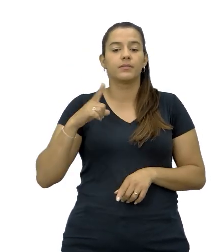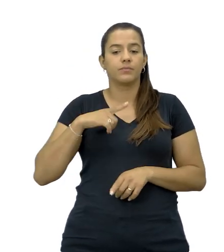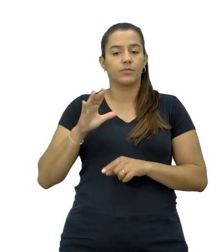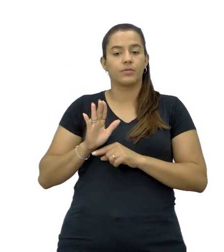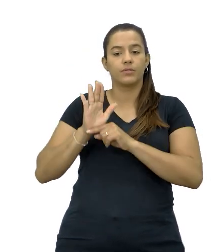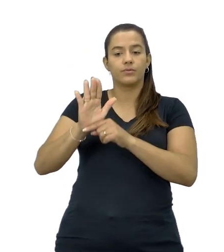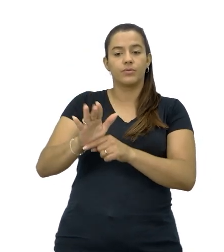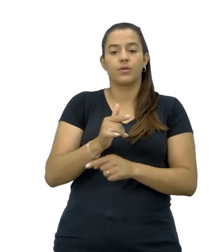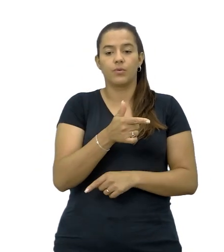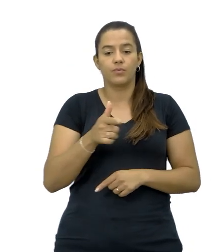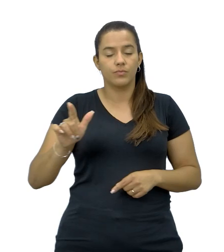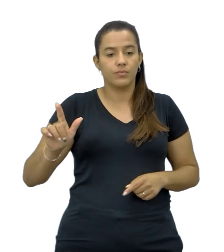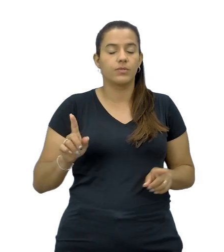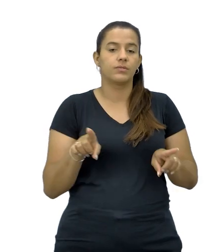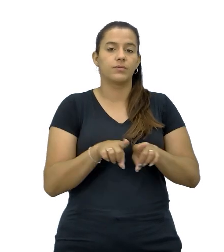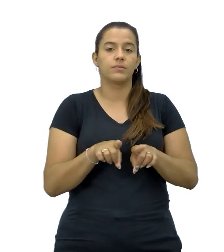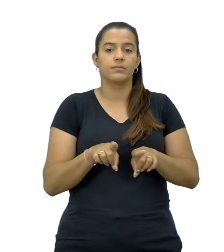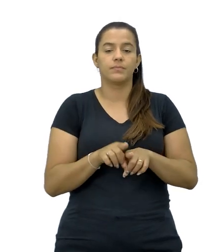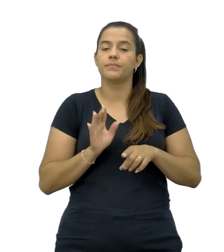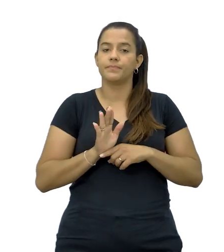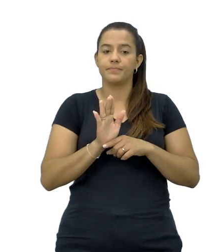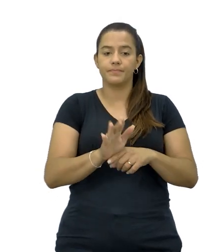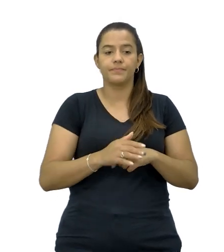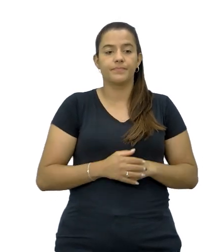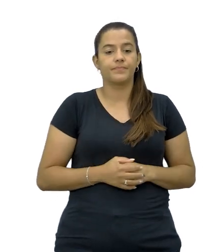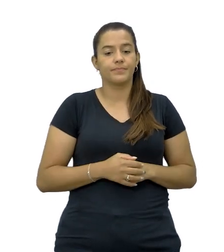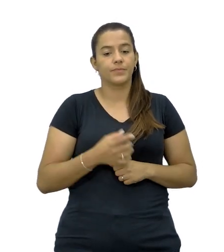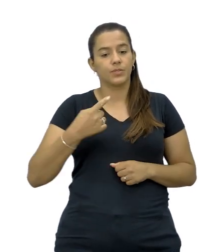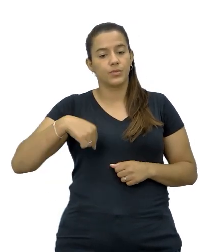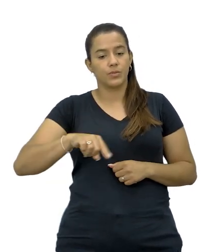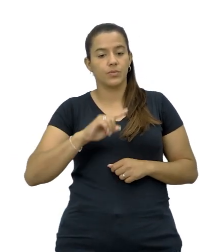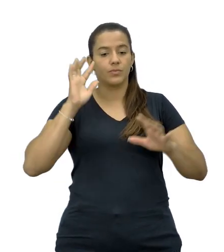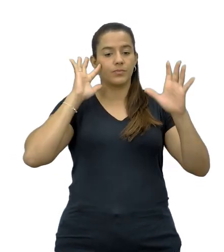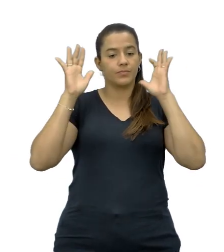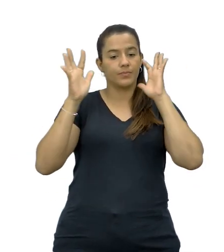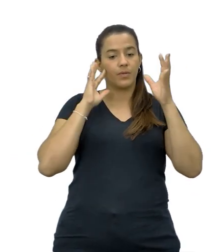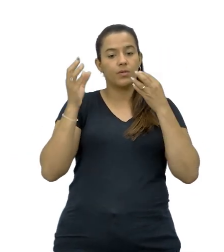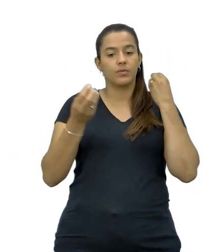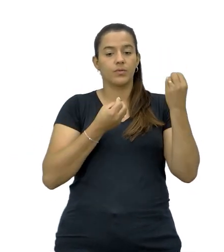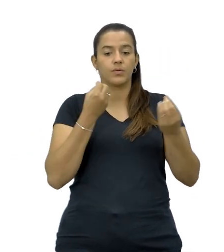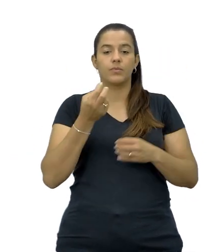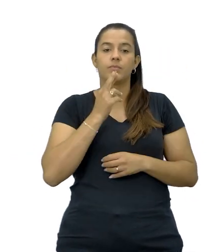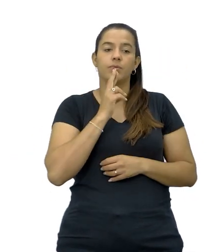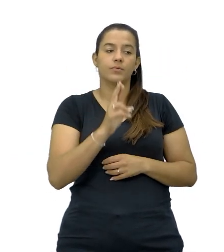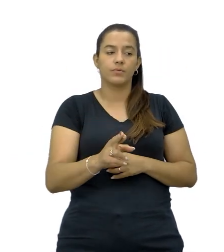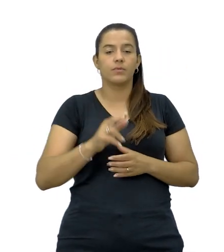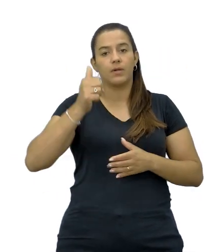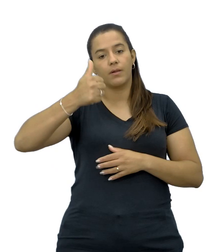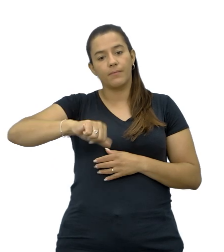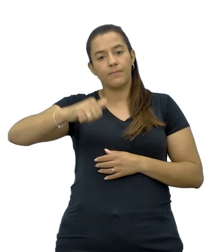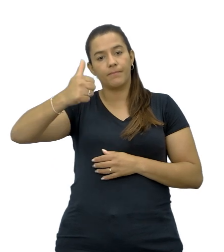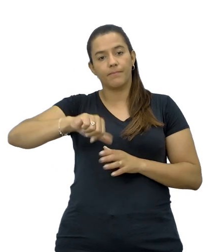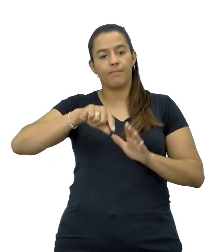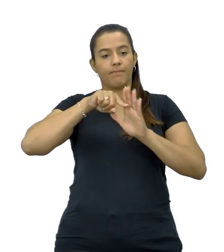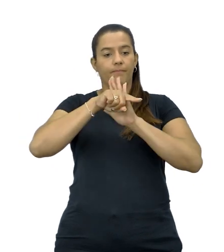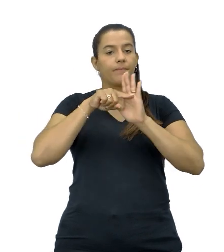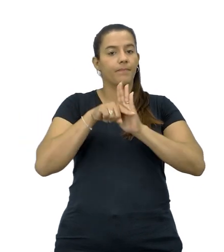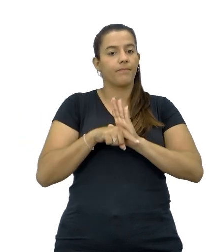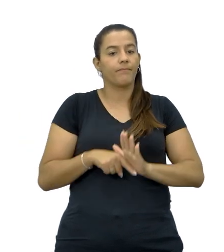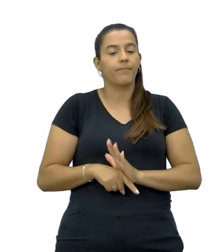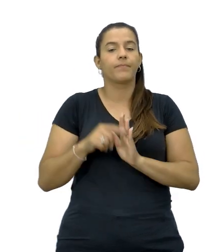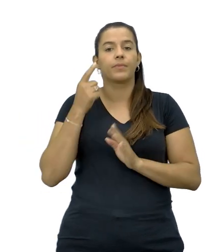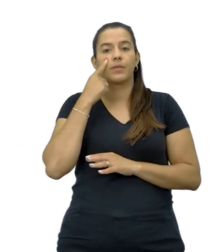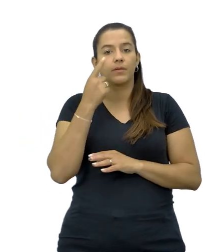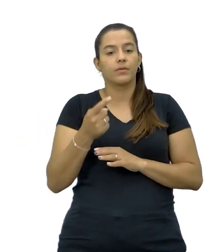para o outro, né, e ajudar também. Então, estamos aqui pensando como foi o resultado da avaliada, né, a gente observou